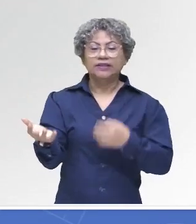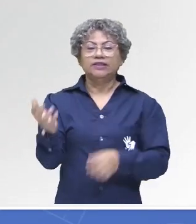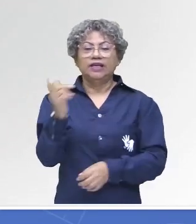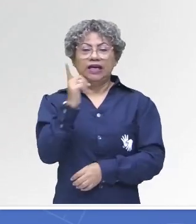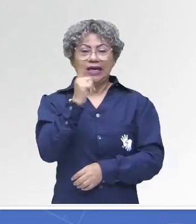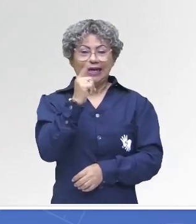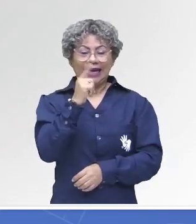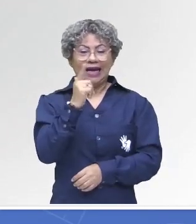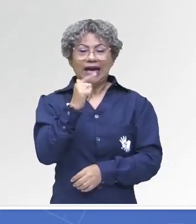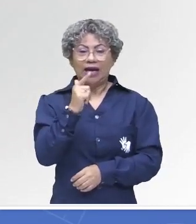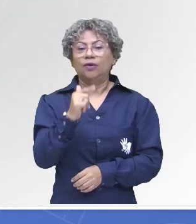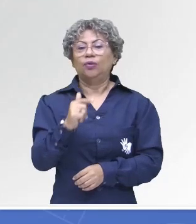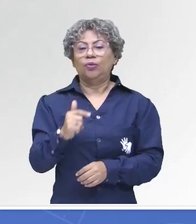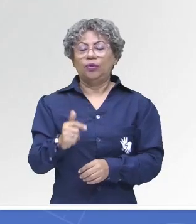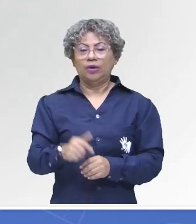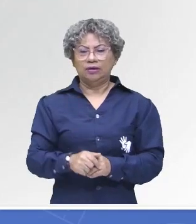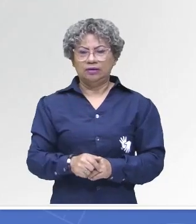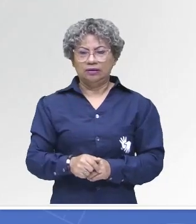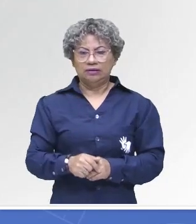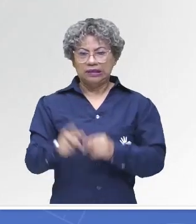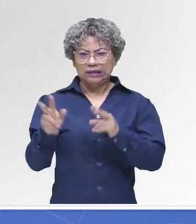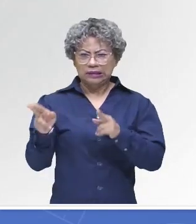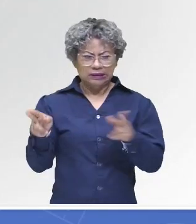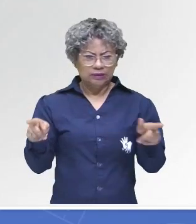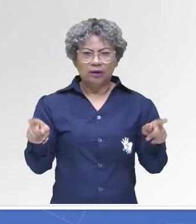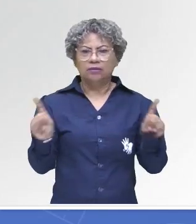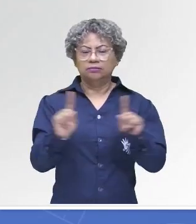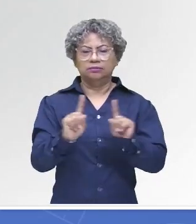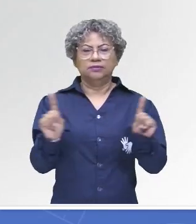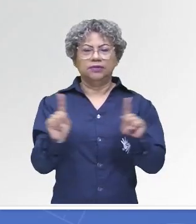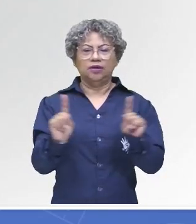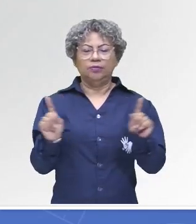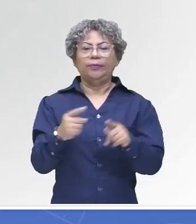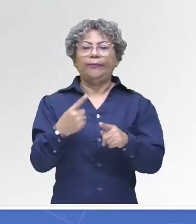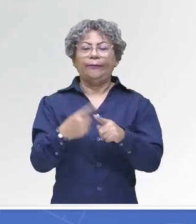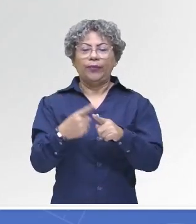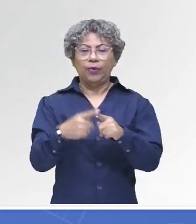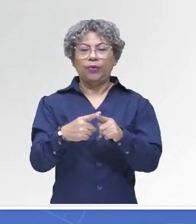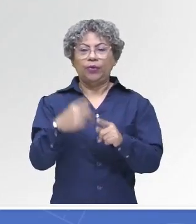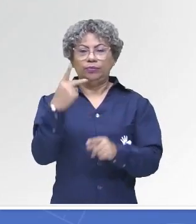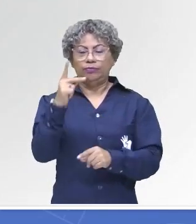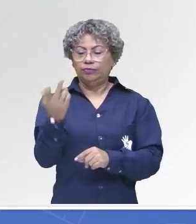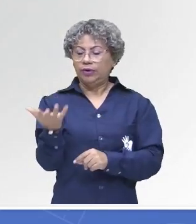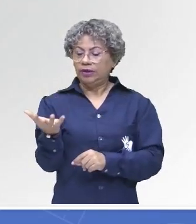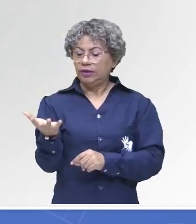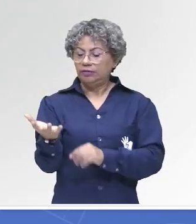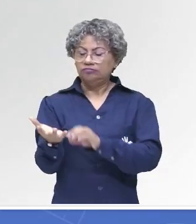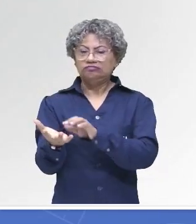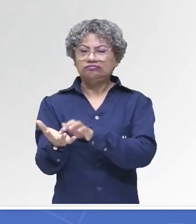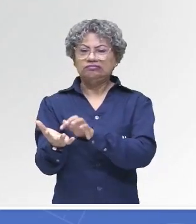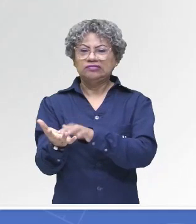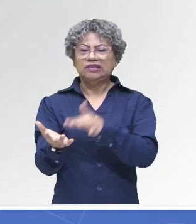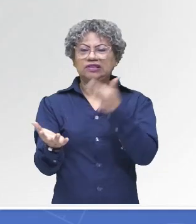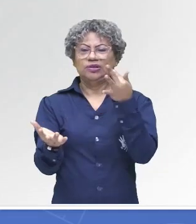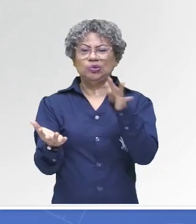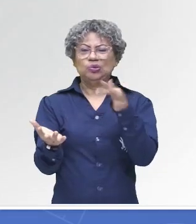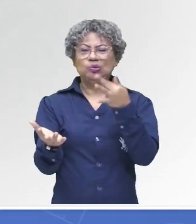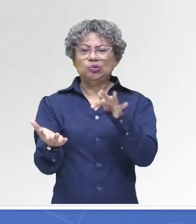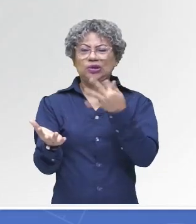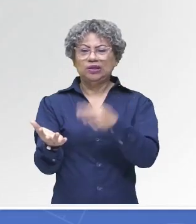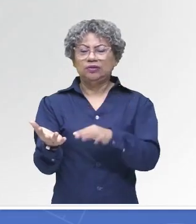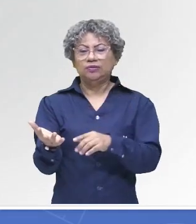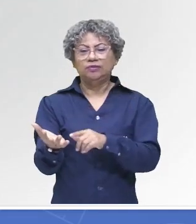em temperatura ambiente? Não. Não por quê? Porque o seu tato ali está agredido pela queimadura, não é?